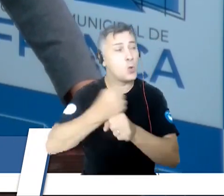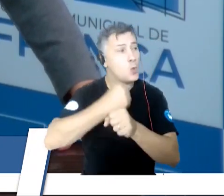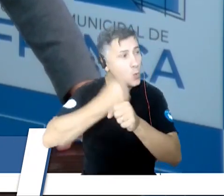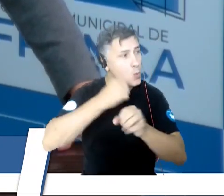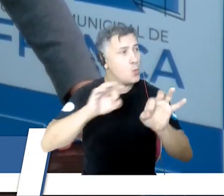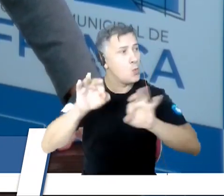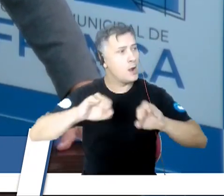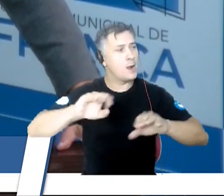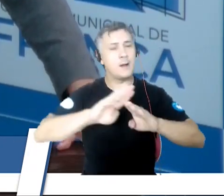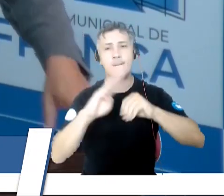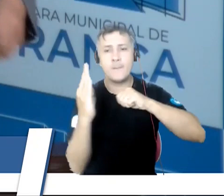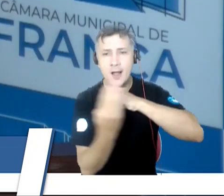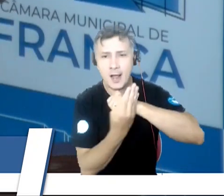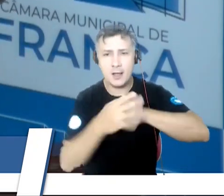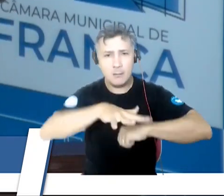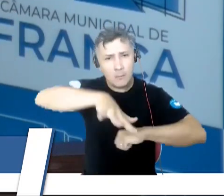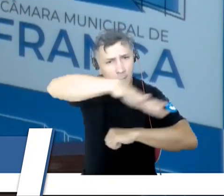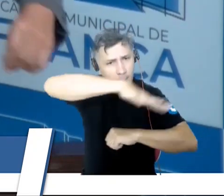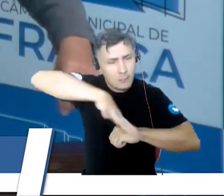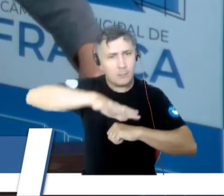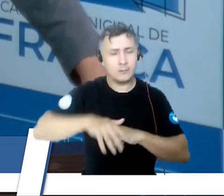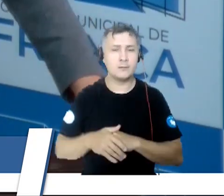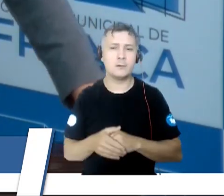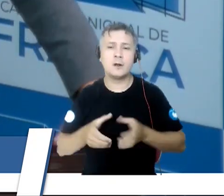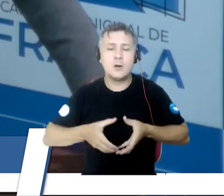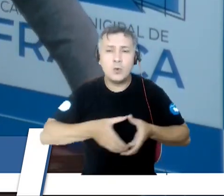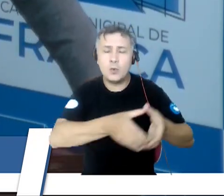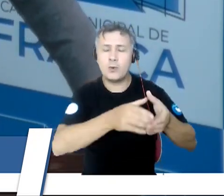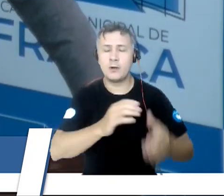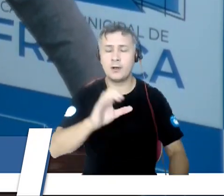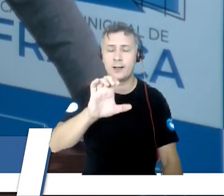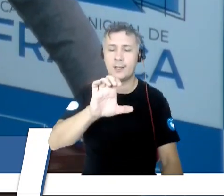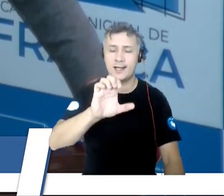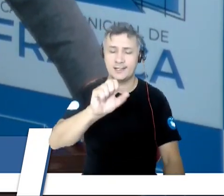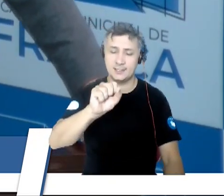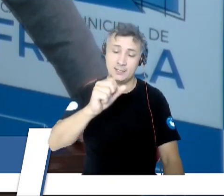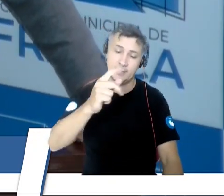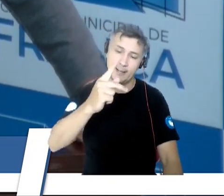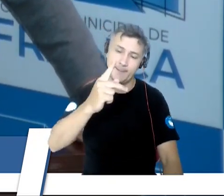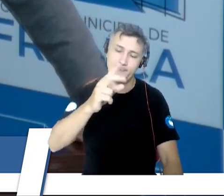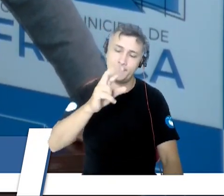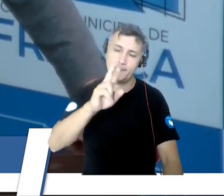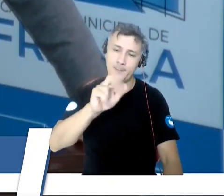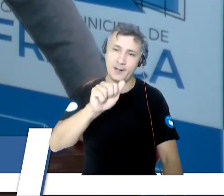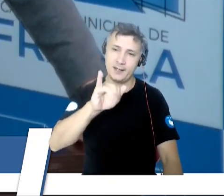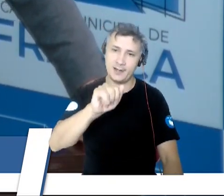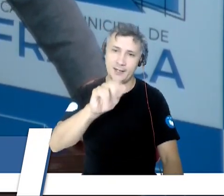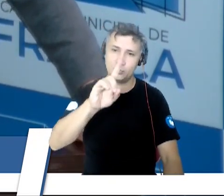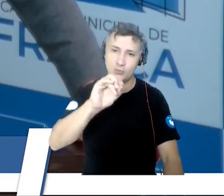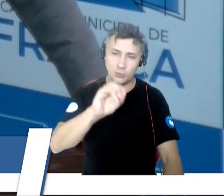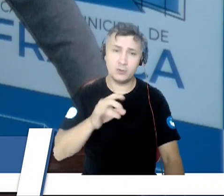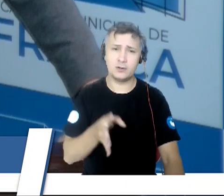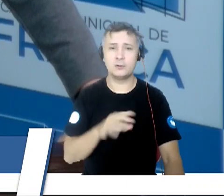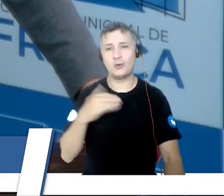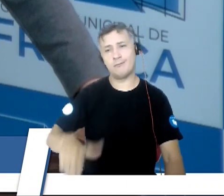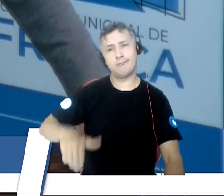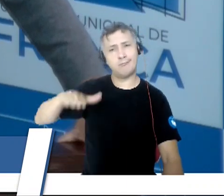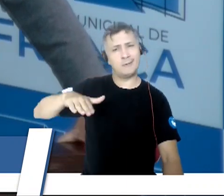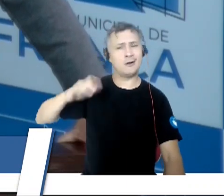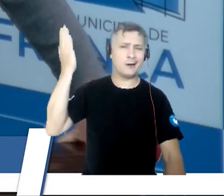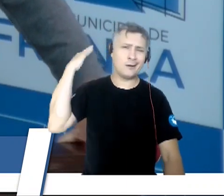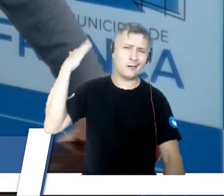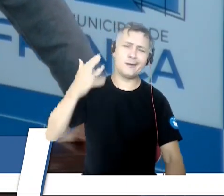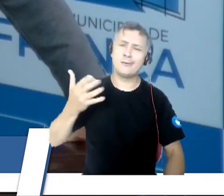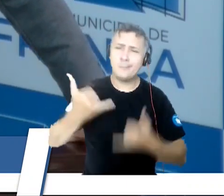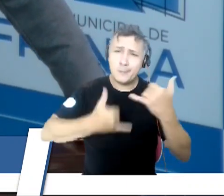no córrego espraiado, que gente menino brincava ali, então a gente conhece bem. Então, com a chegada